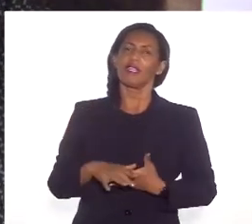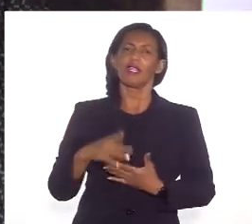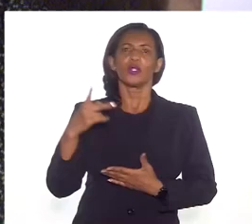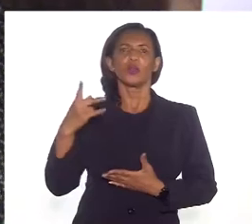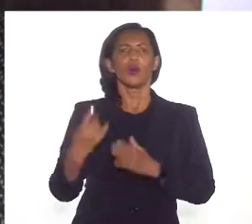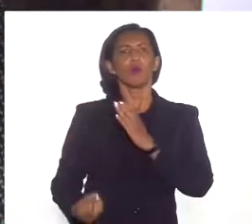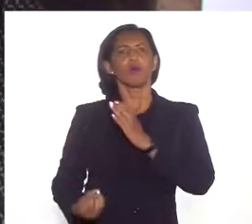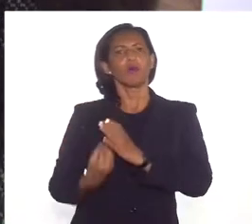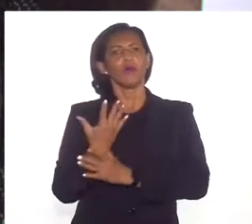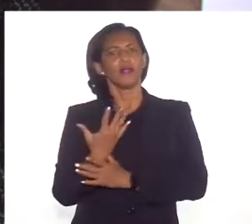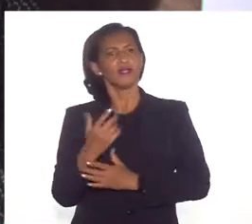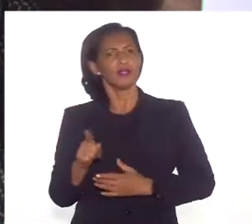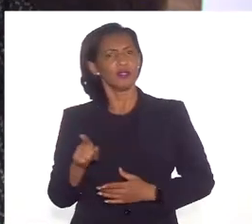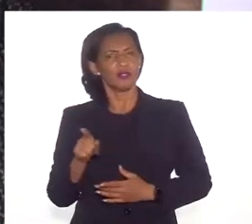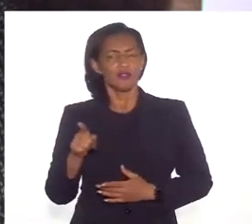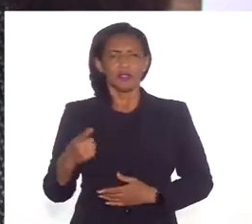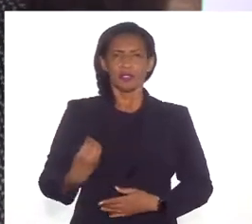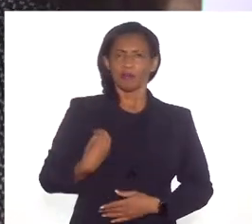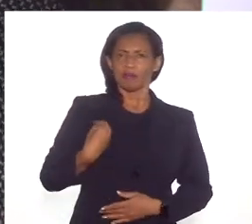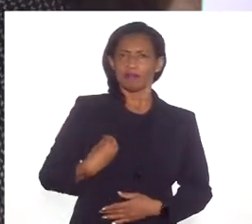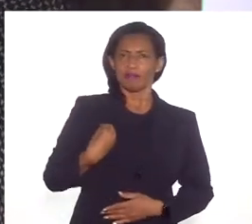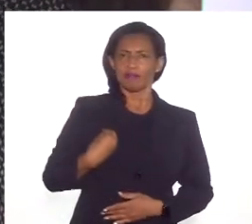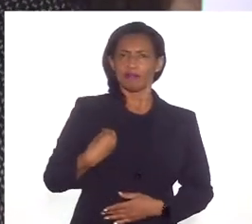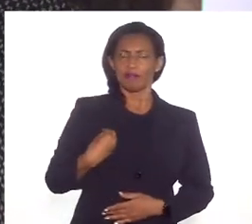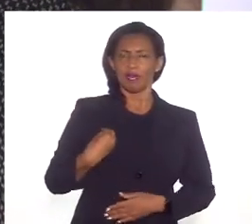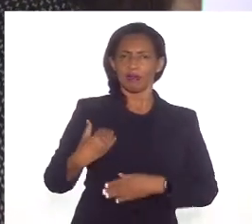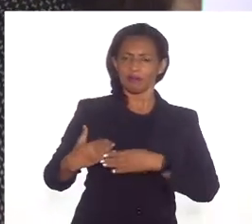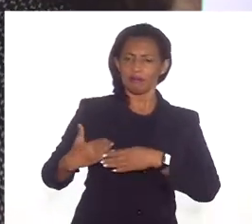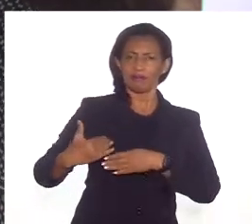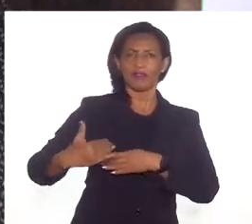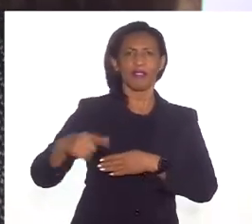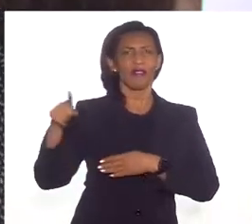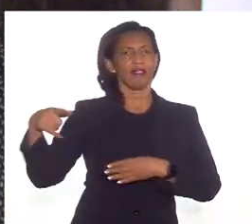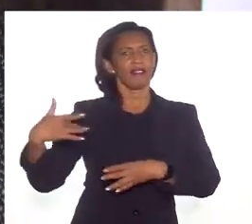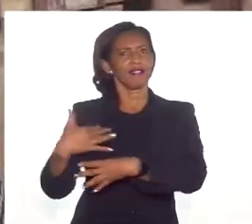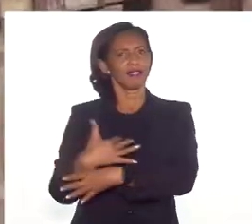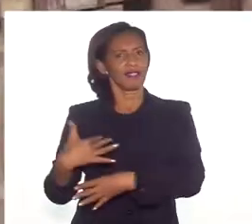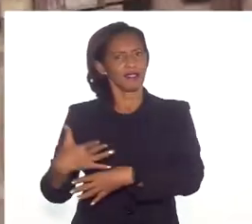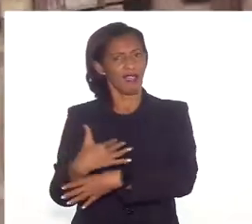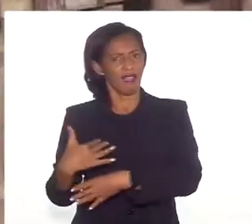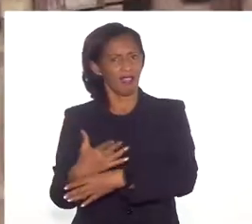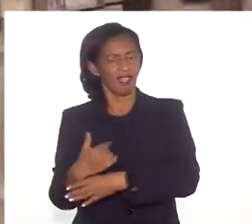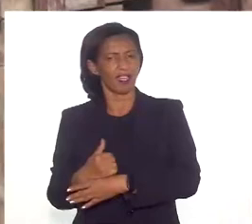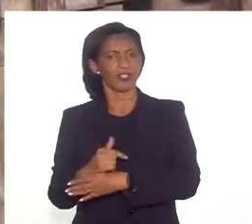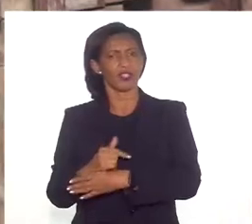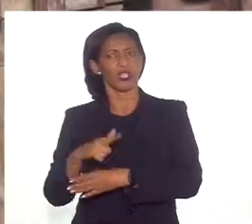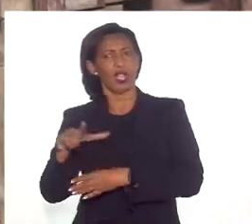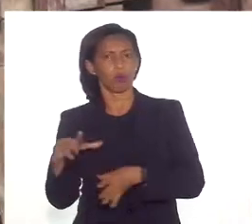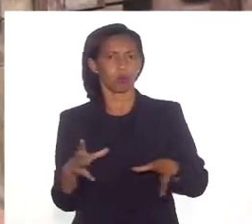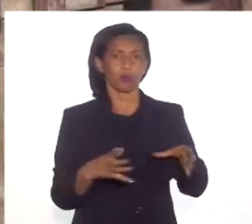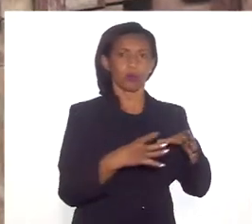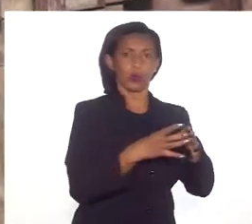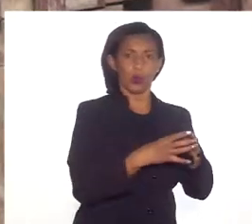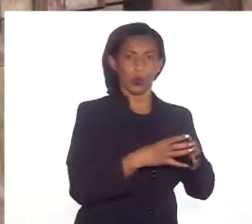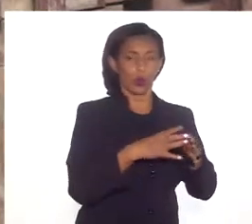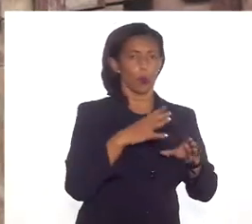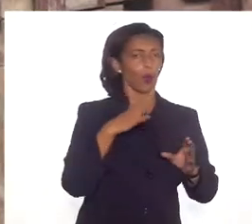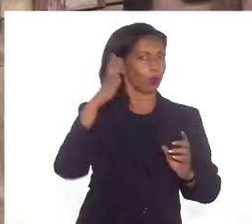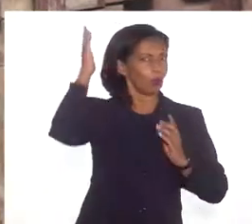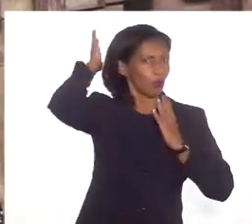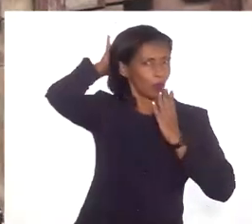essa sua criação. Você passou um período da infância na cidade, alguns períodos você ficava na